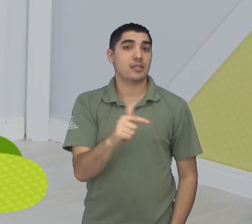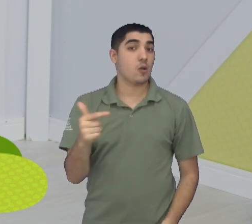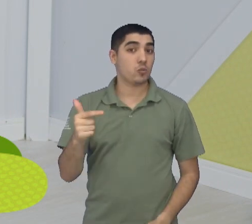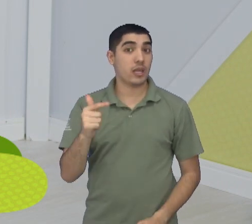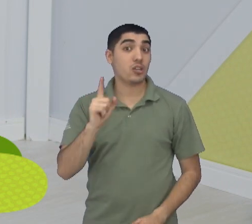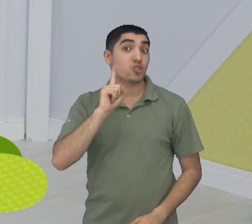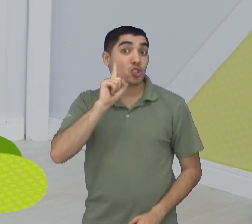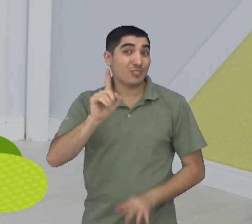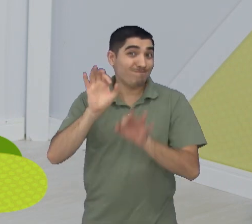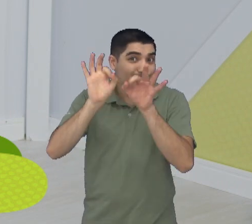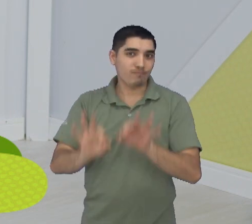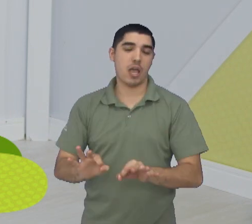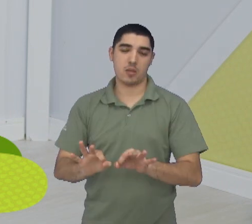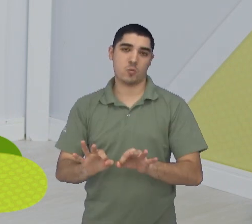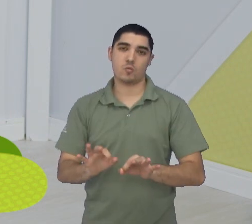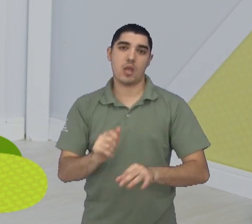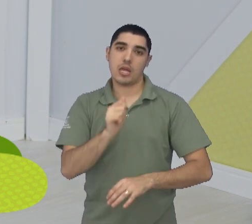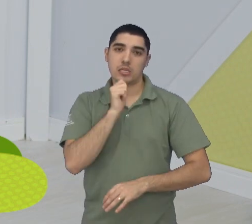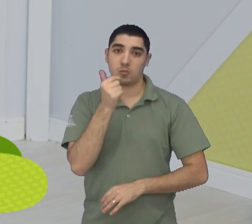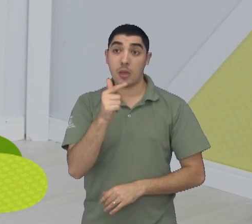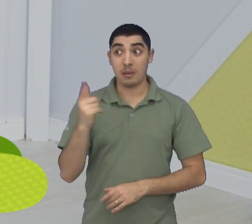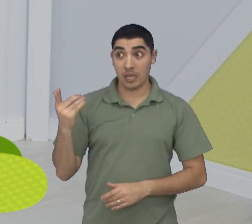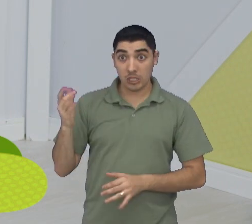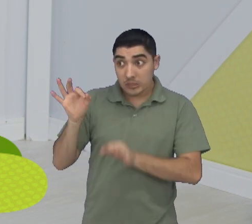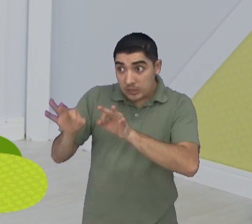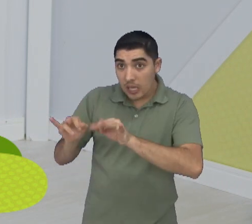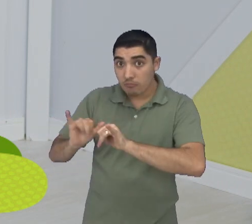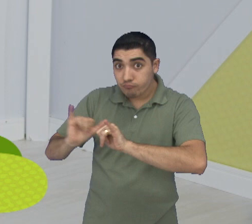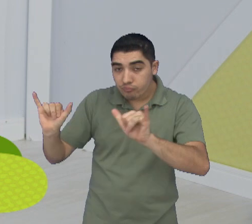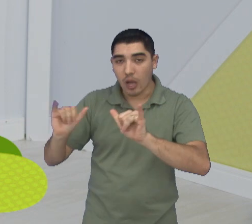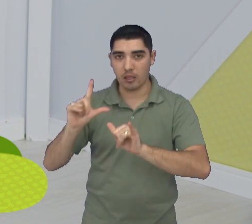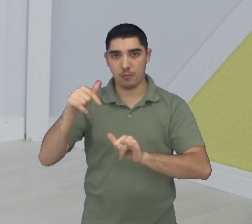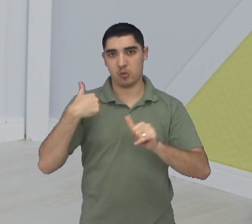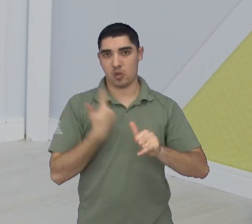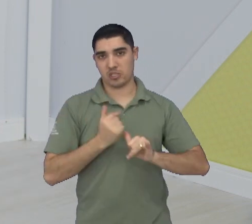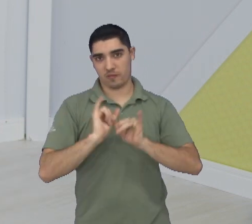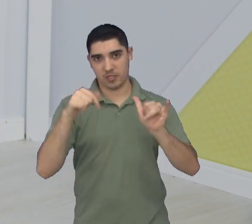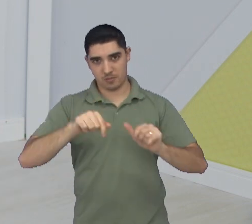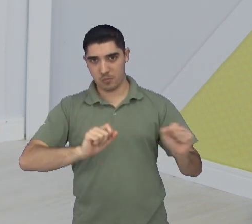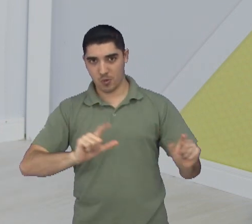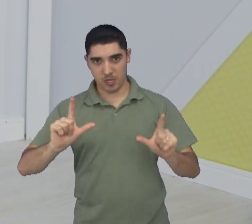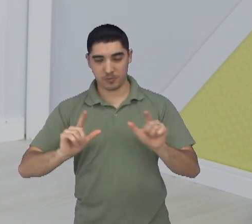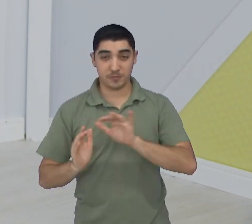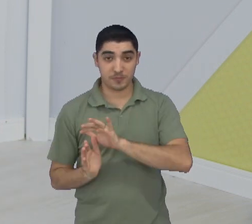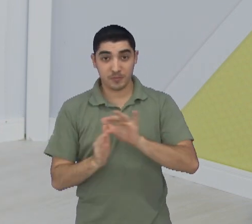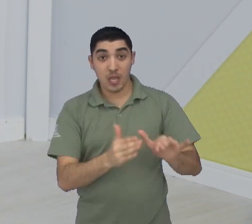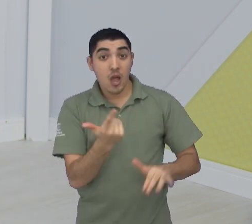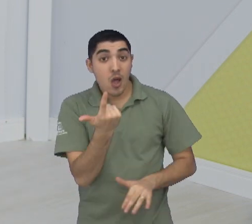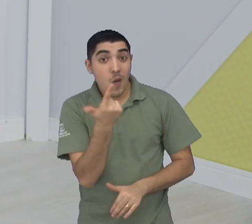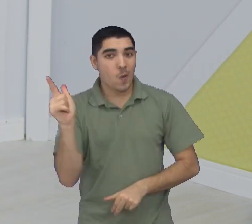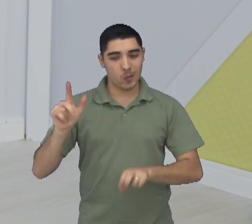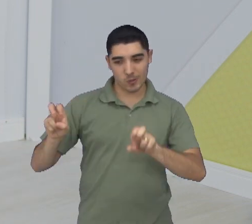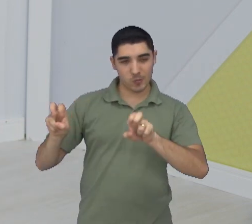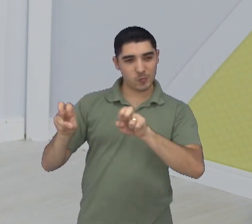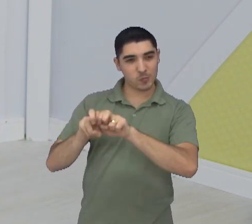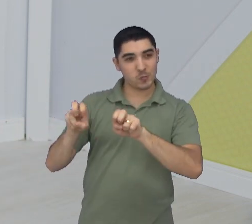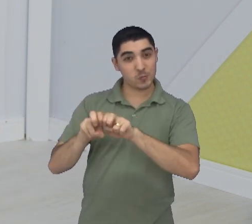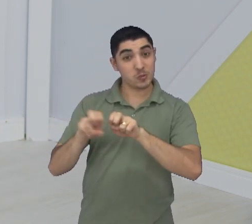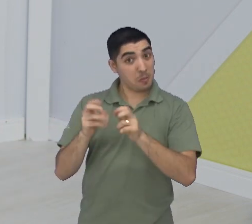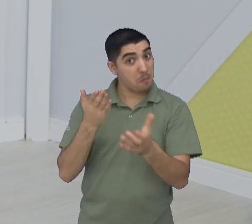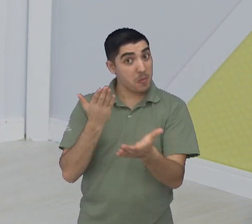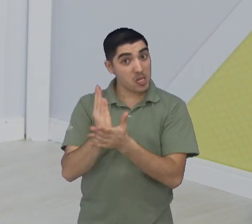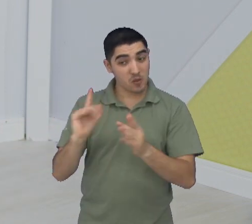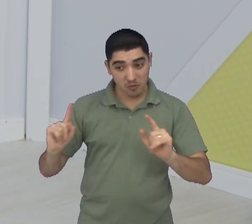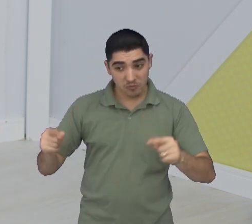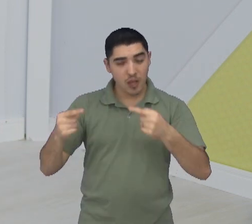data definida, mas quando tiver a gente vai trazer aqui no Hora do Esporte. Outro time de futsal que está numa final estadual